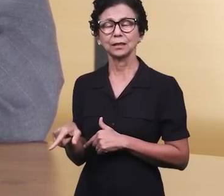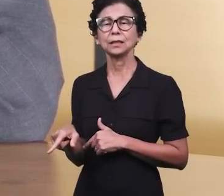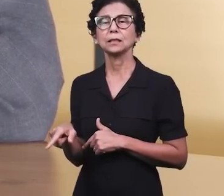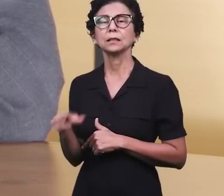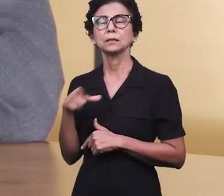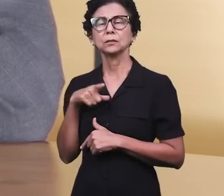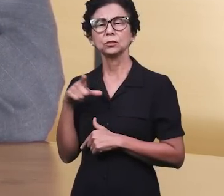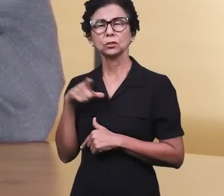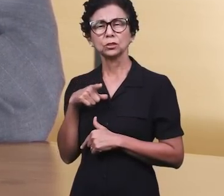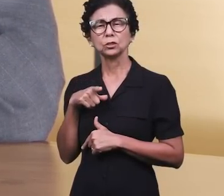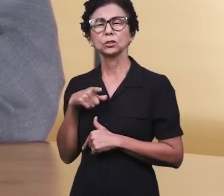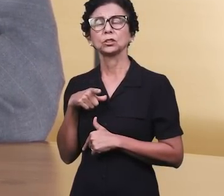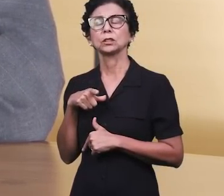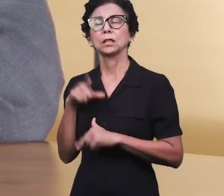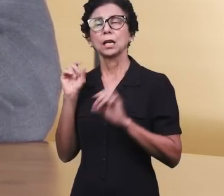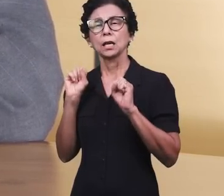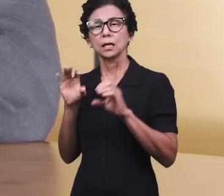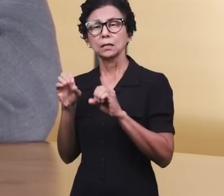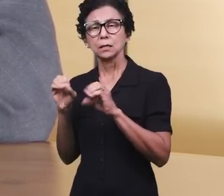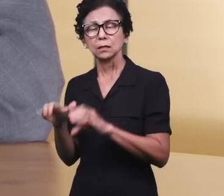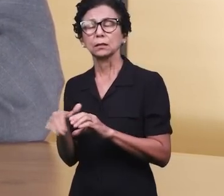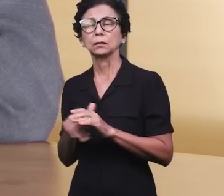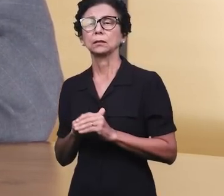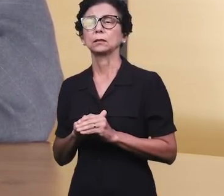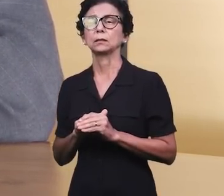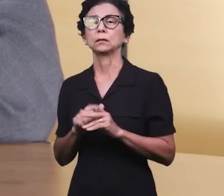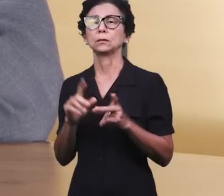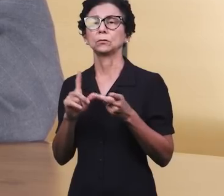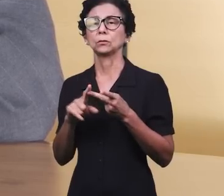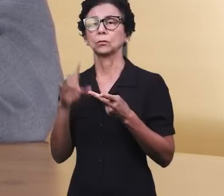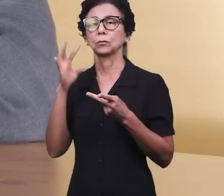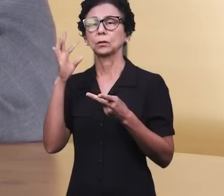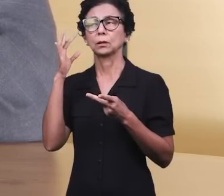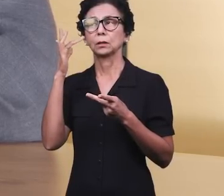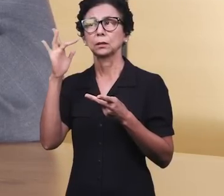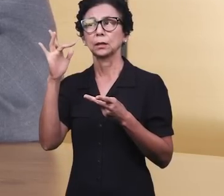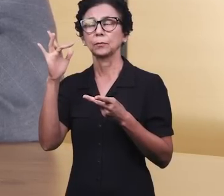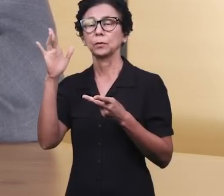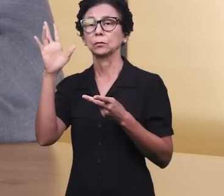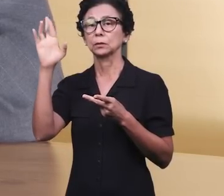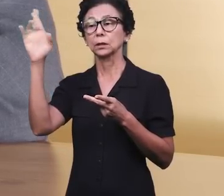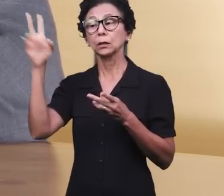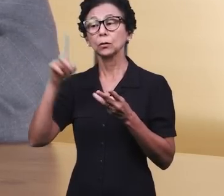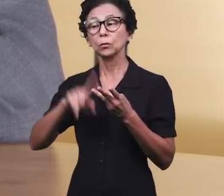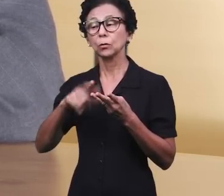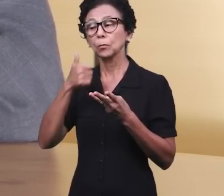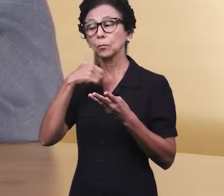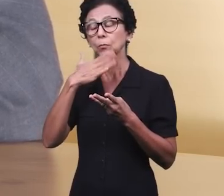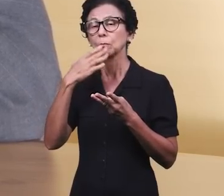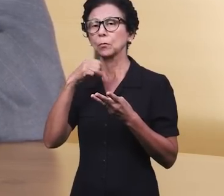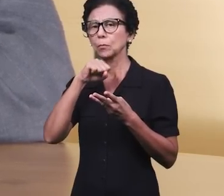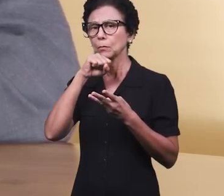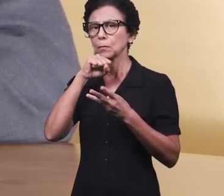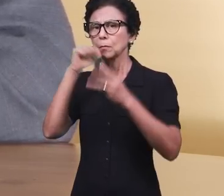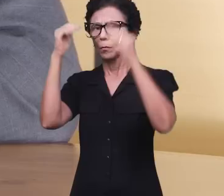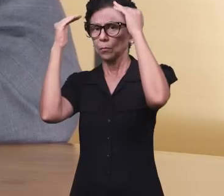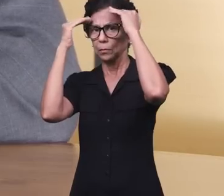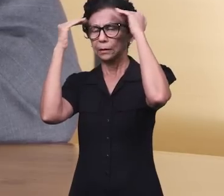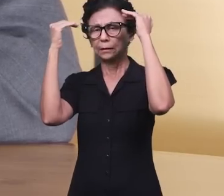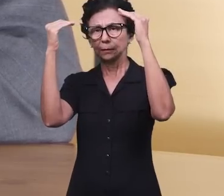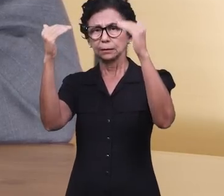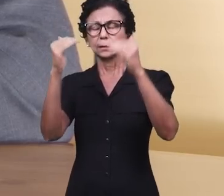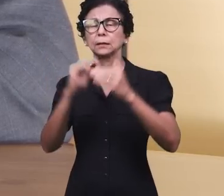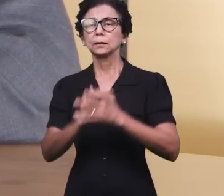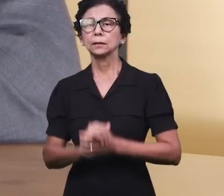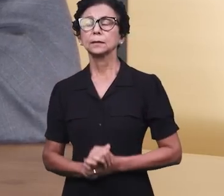transmissão dessa herança, desse conteúdo, né, de temor ao Senhor, de obediência aos pais, e ele carregou aquilo consigo.